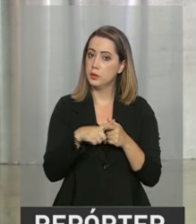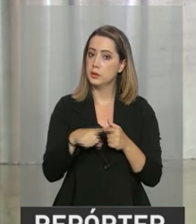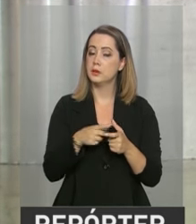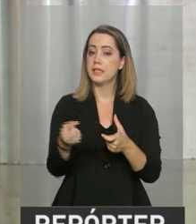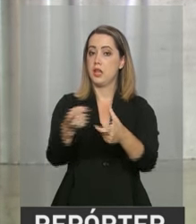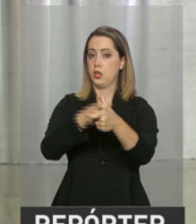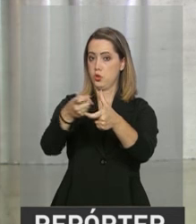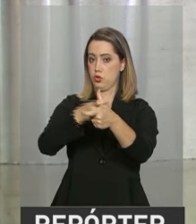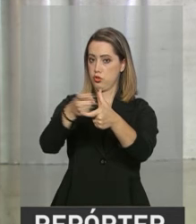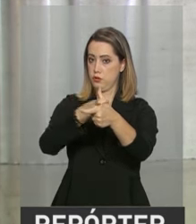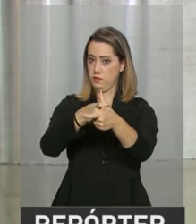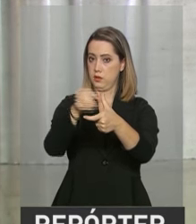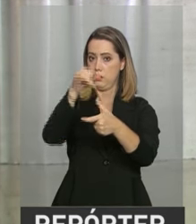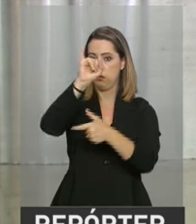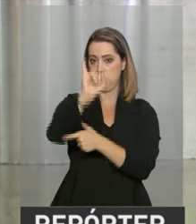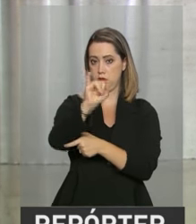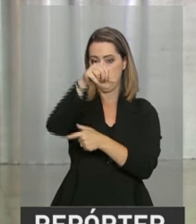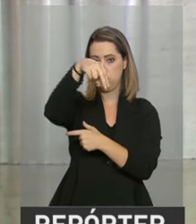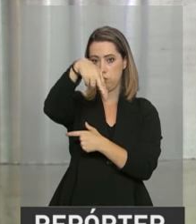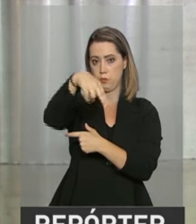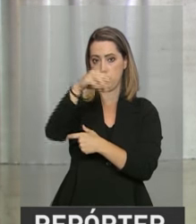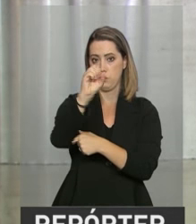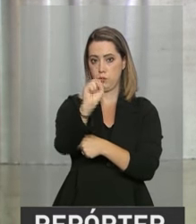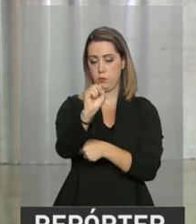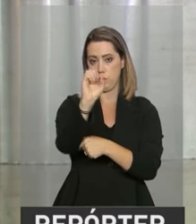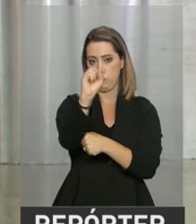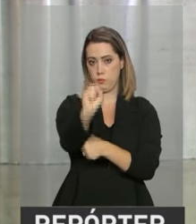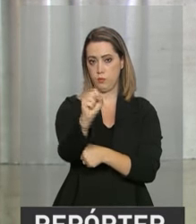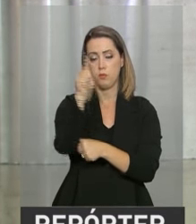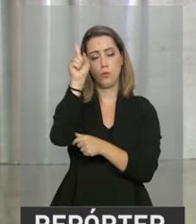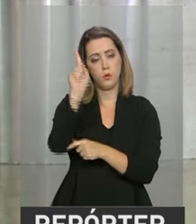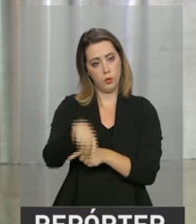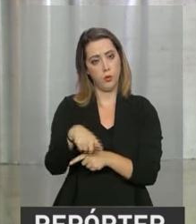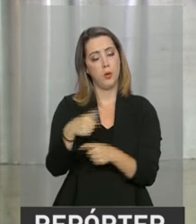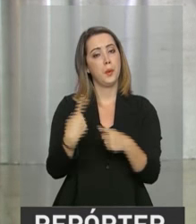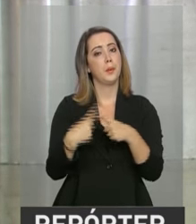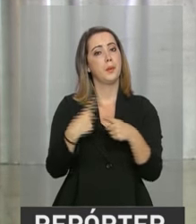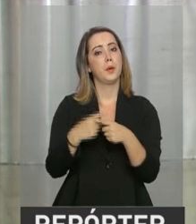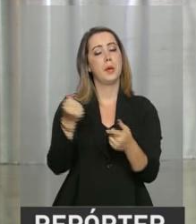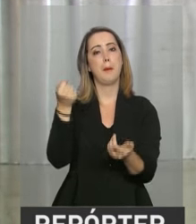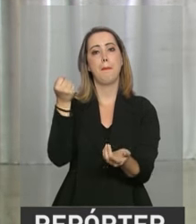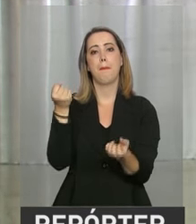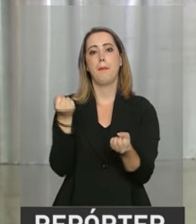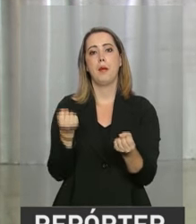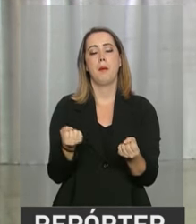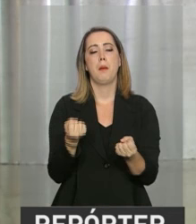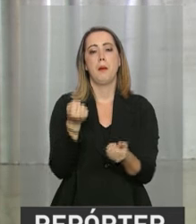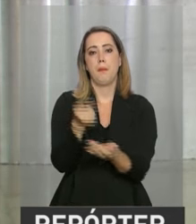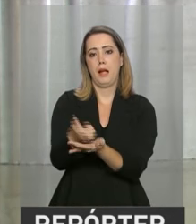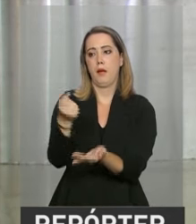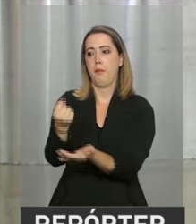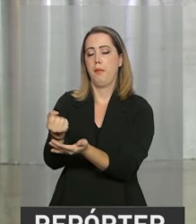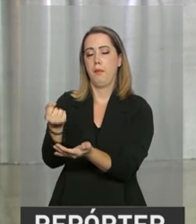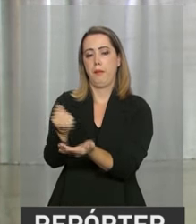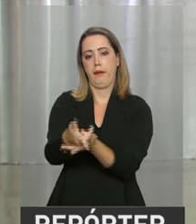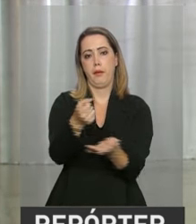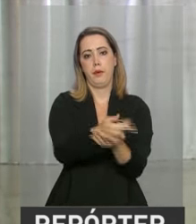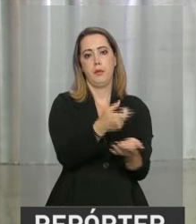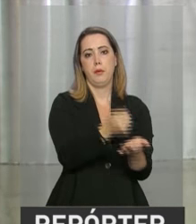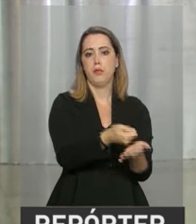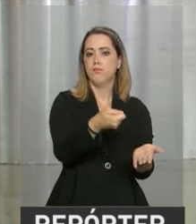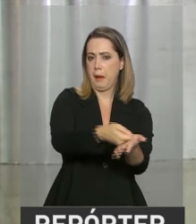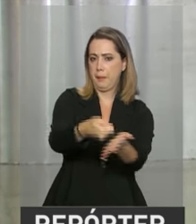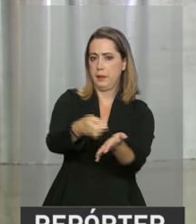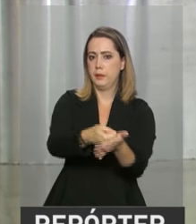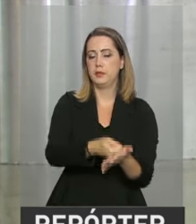do sistema previdenciário brasileiro, ou seja, é um sistema que mais paga benefícios do que arrecada em contribuições.